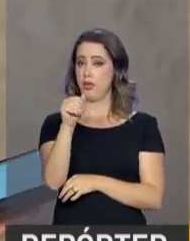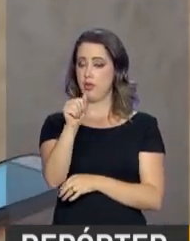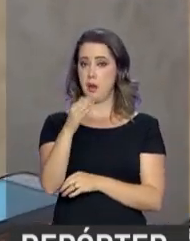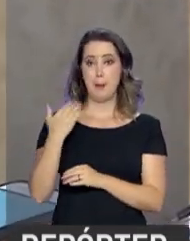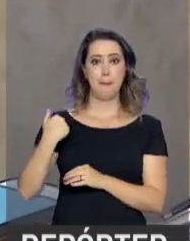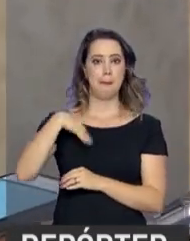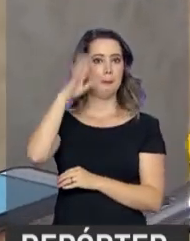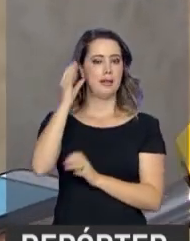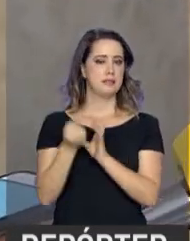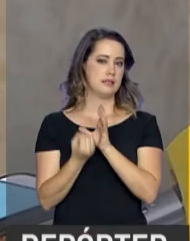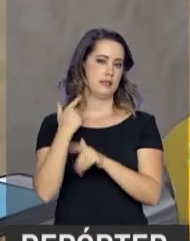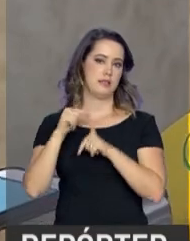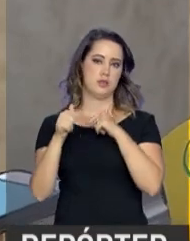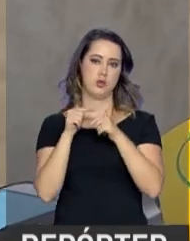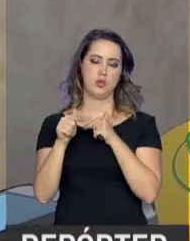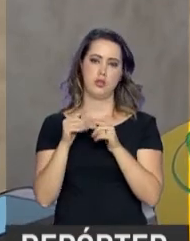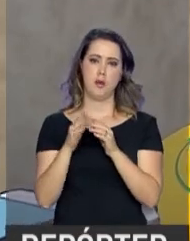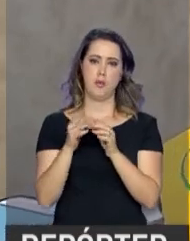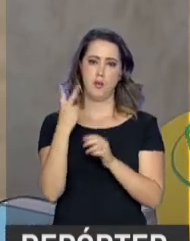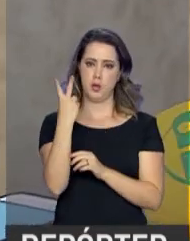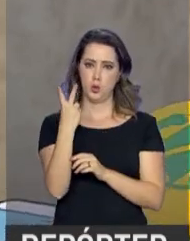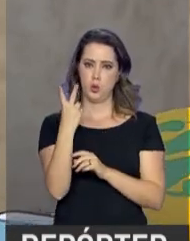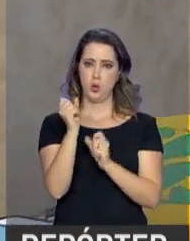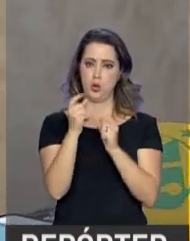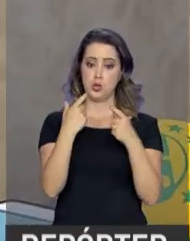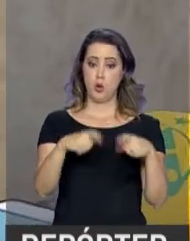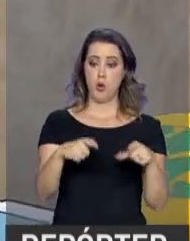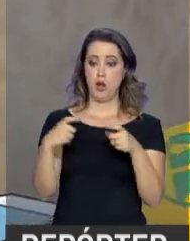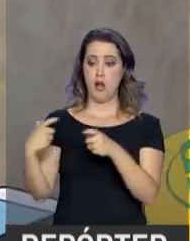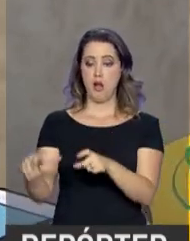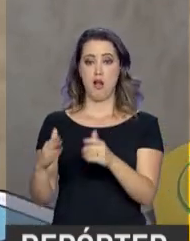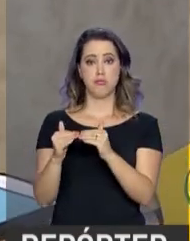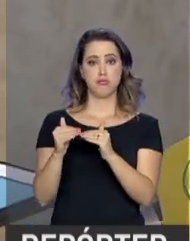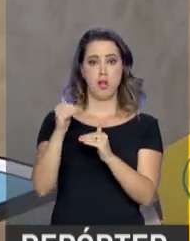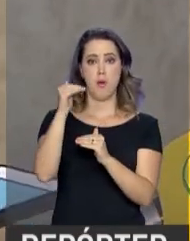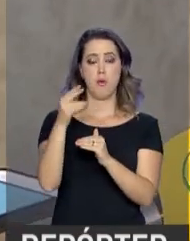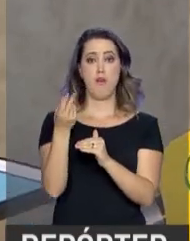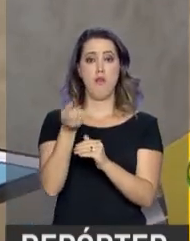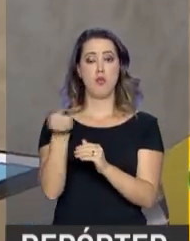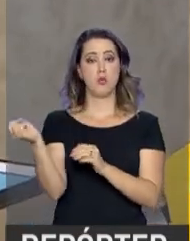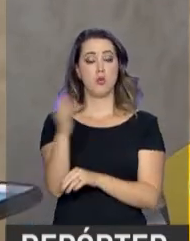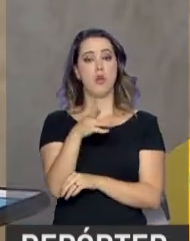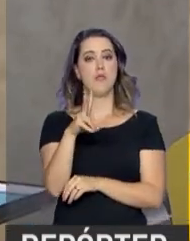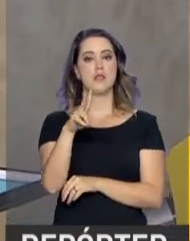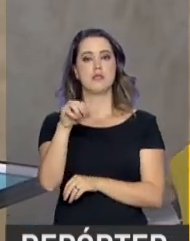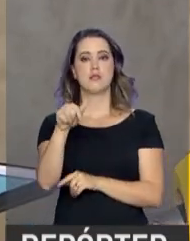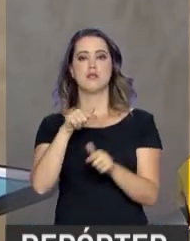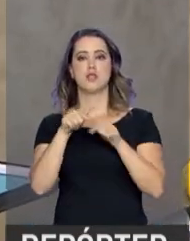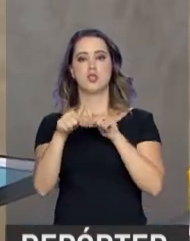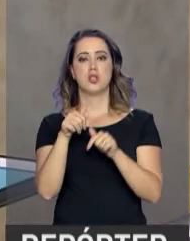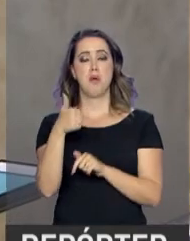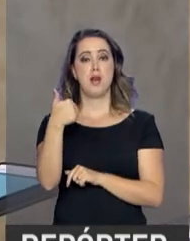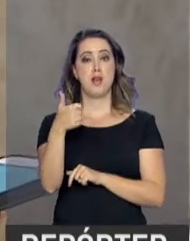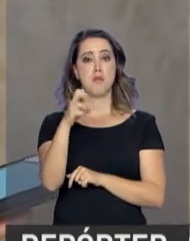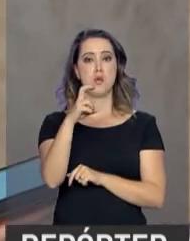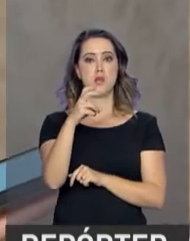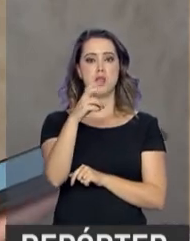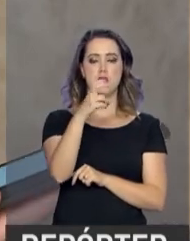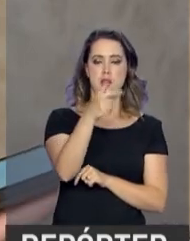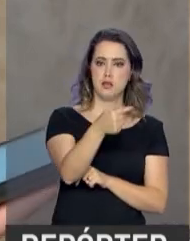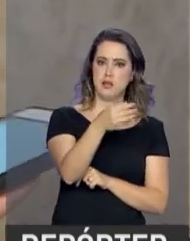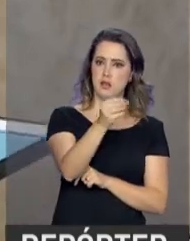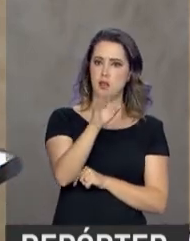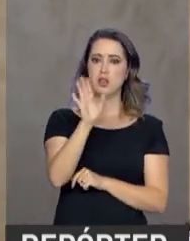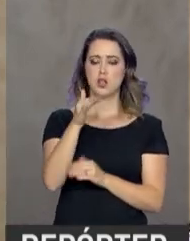estarão ampliando em toda a cadeia mil 570 empregos novos empregos cujos funcionários já começam